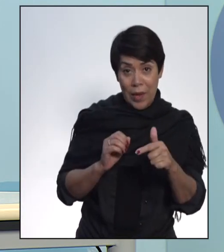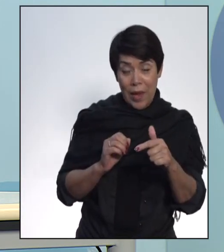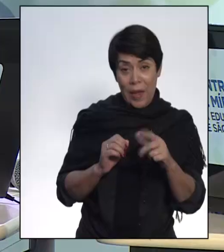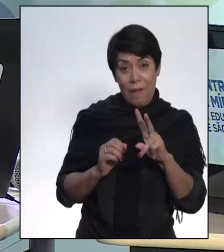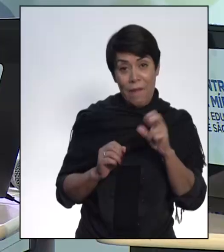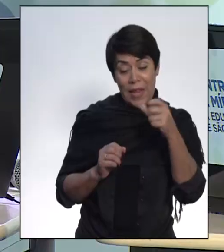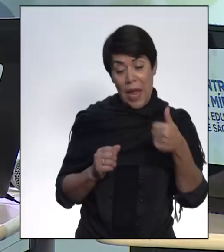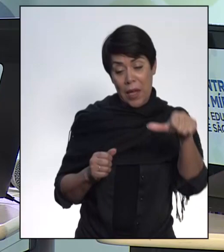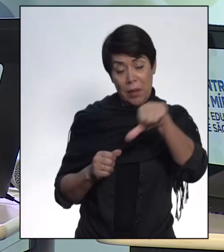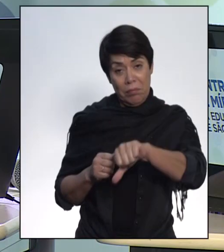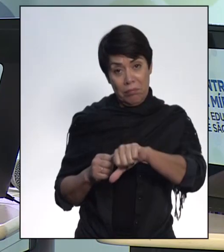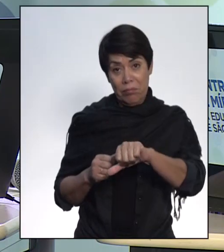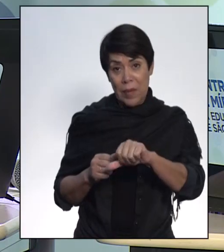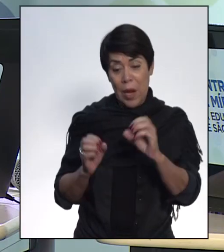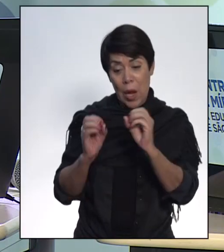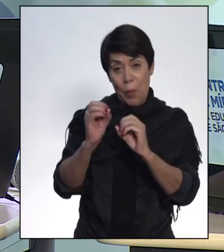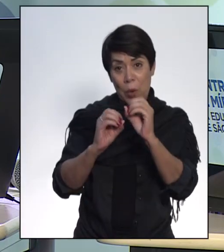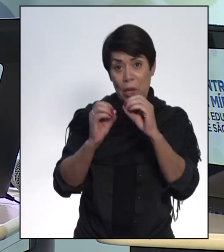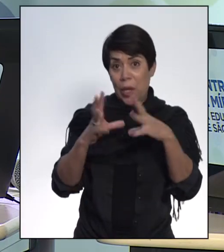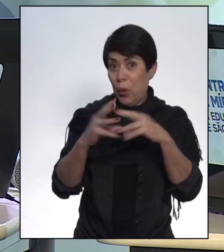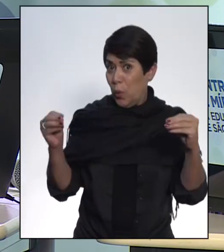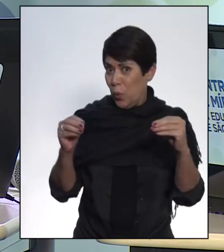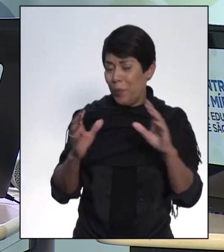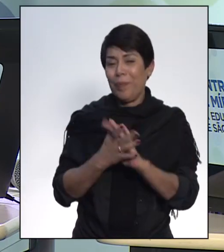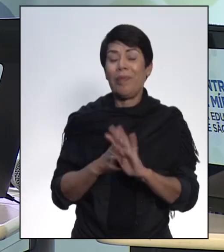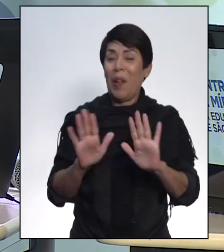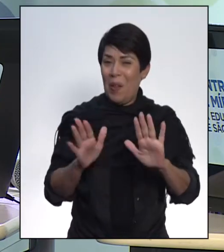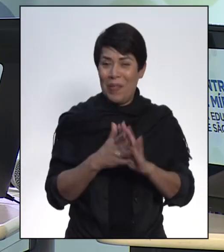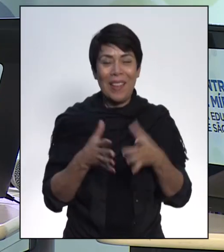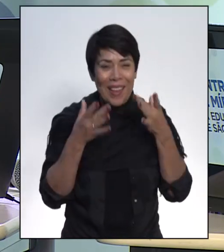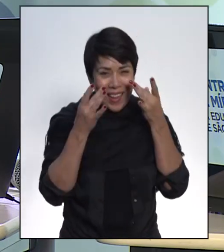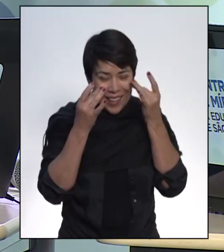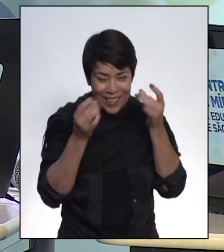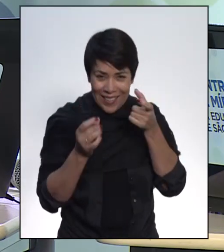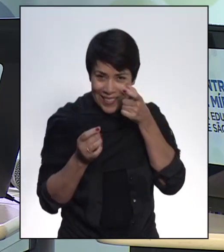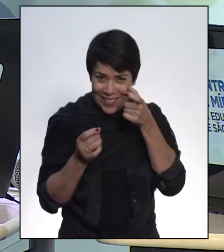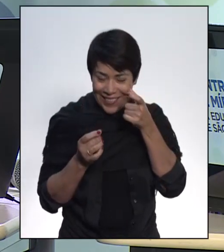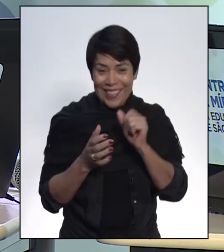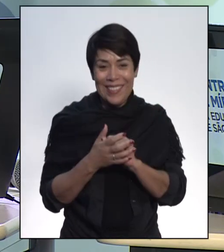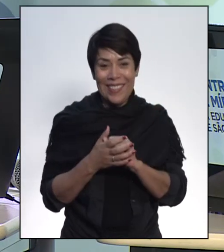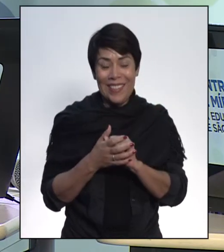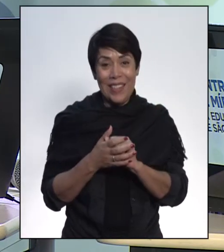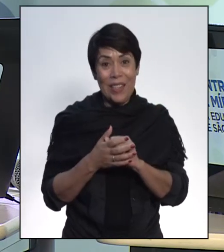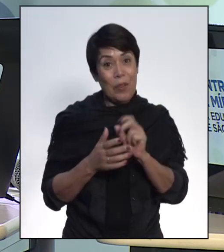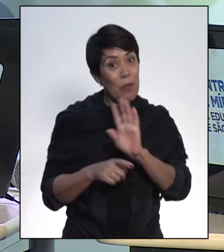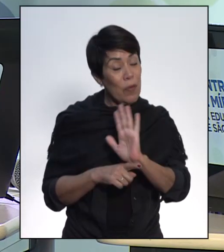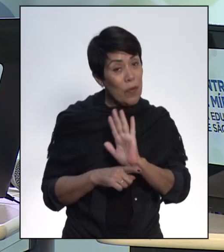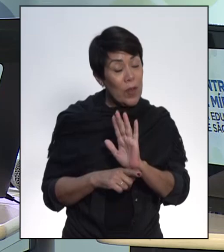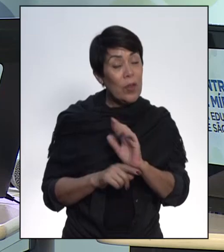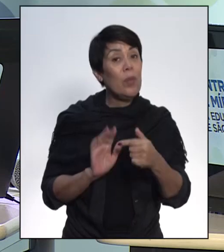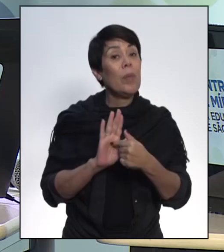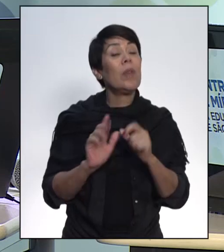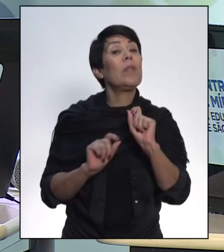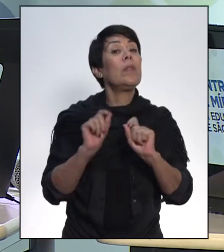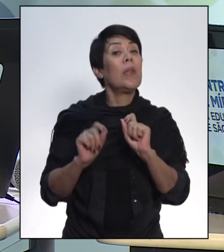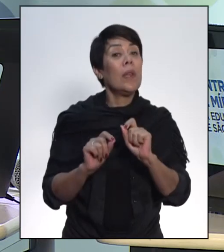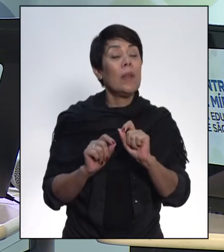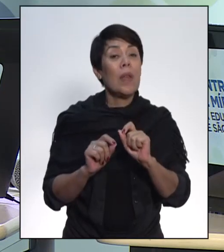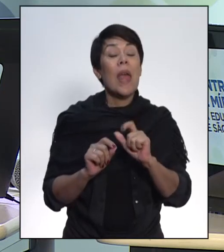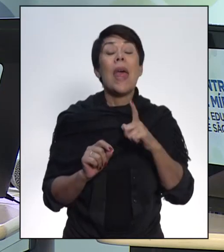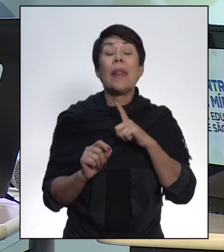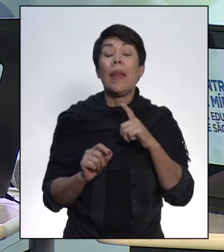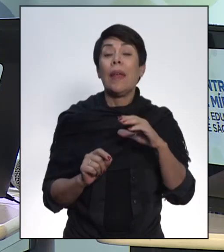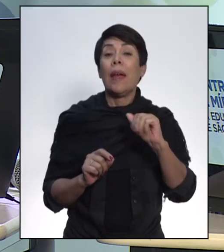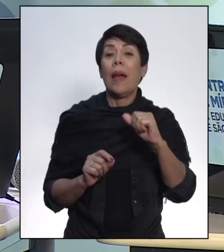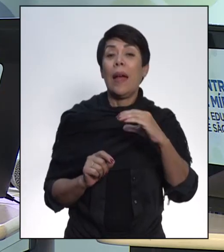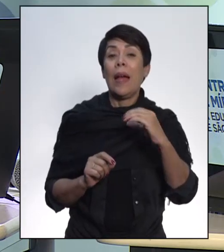vinagre. Pessoal, para quem prestou atenção, ali no vídeo é falado bem claro que o que tem no vinagre? No vinagre tem um